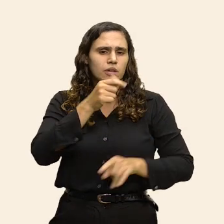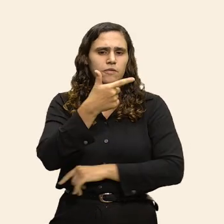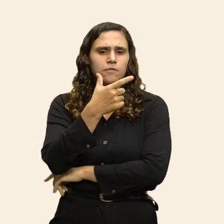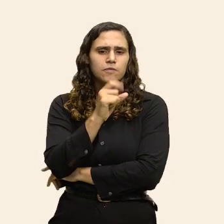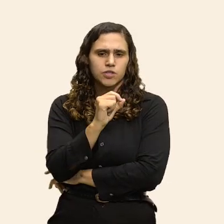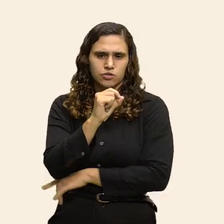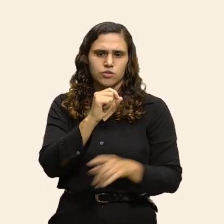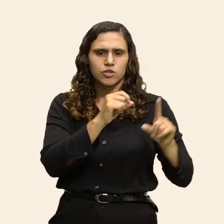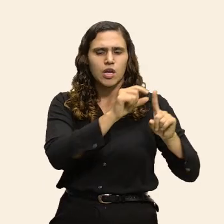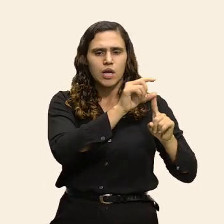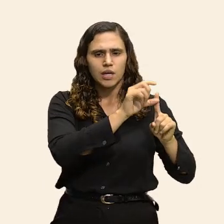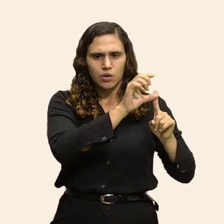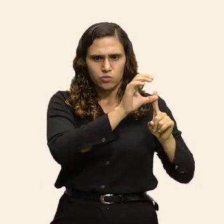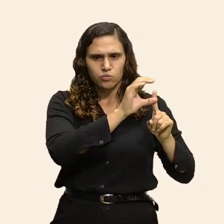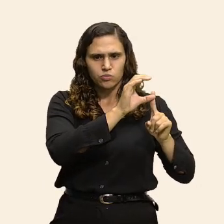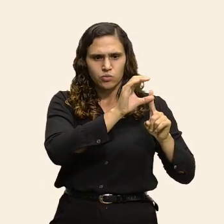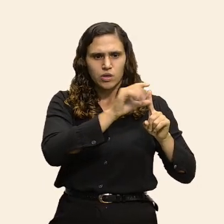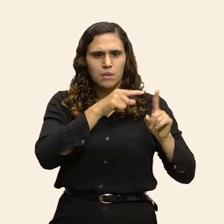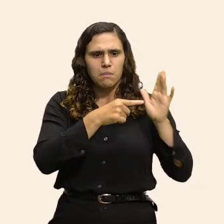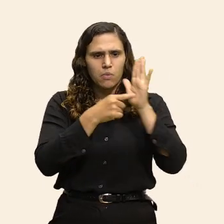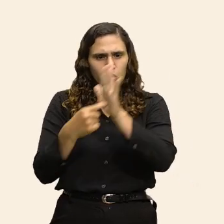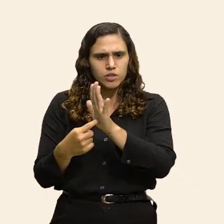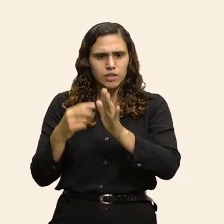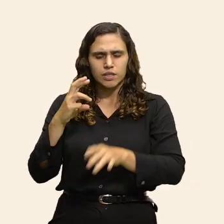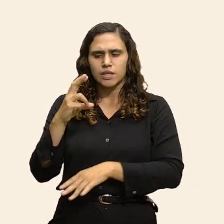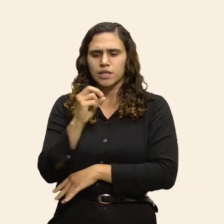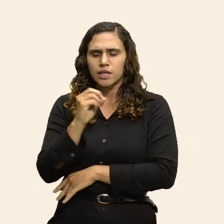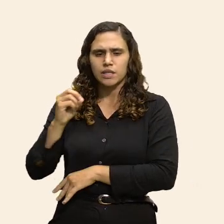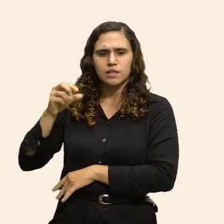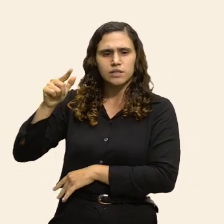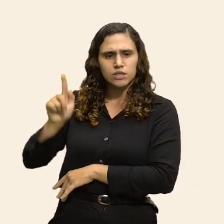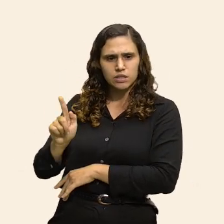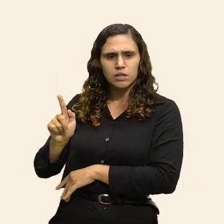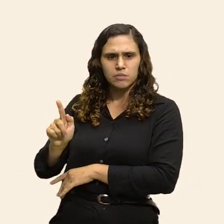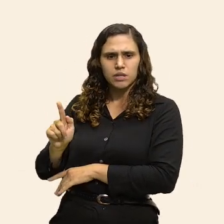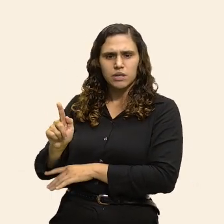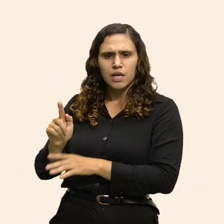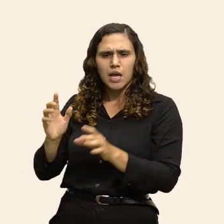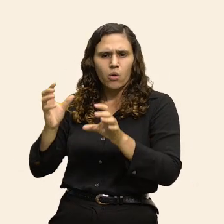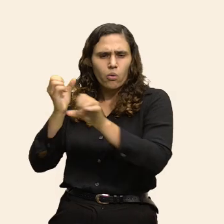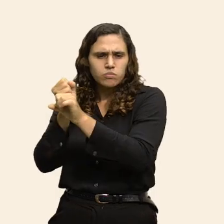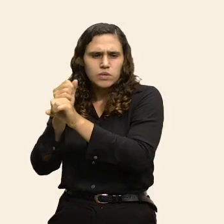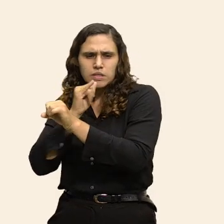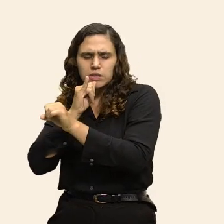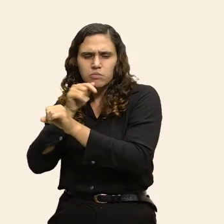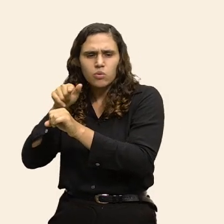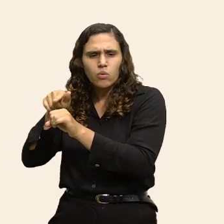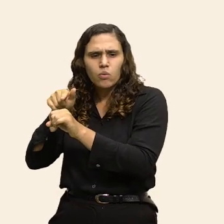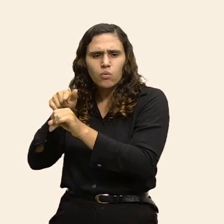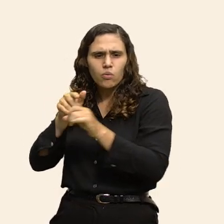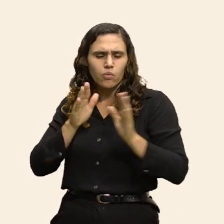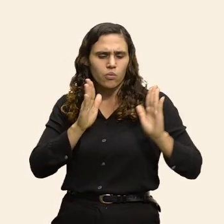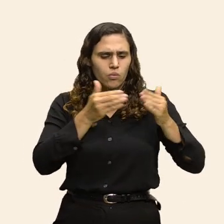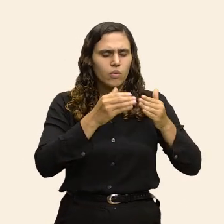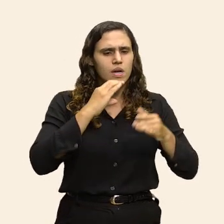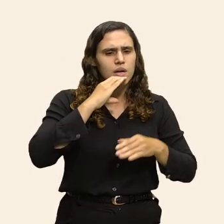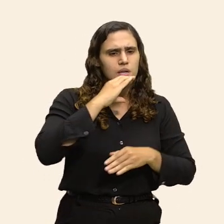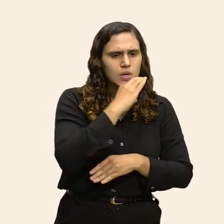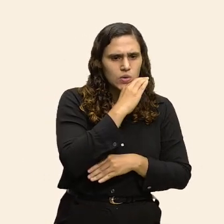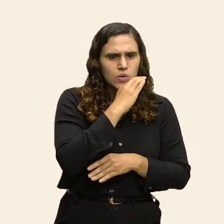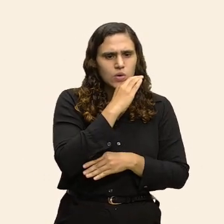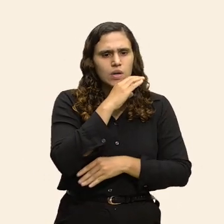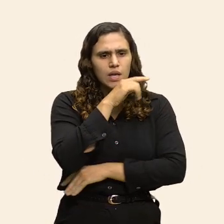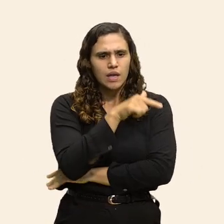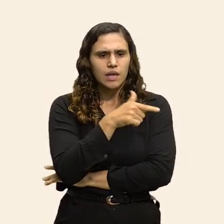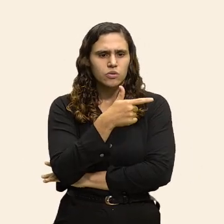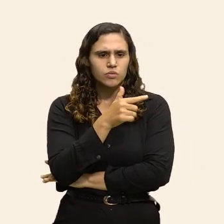de 500 gramas de uma liga metálica inicialmente a temperatura de 270 graus Celsius, cujo calor específico se deseja determinar, é